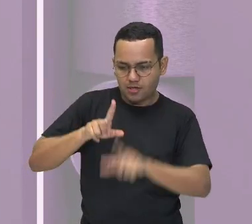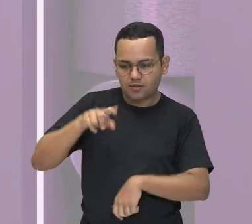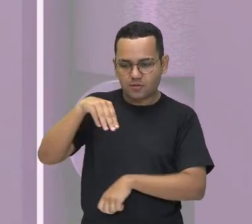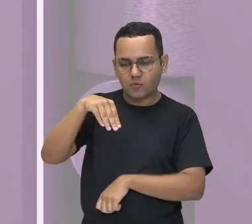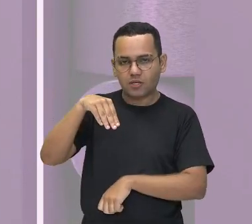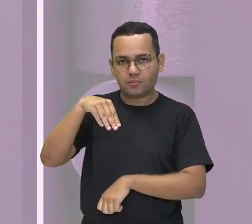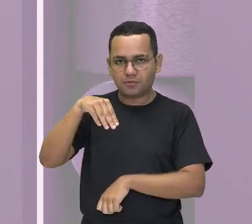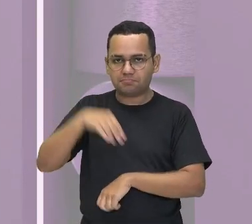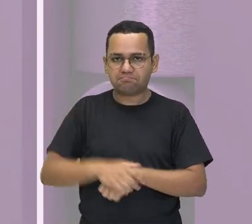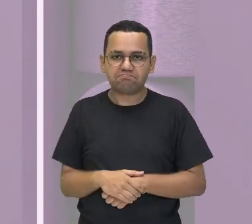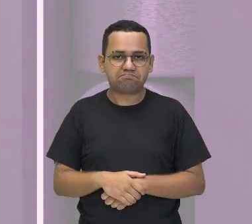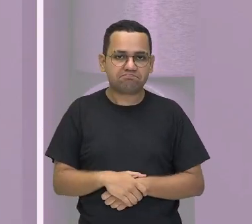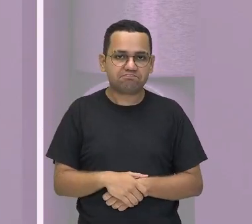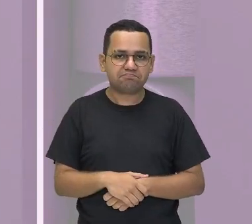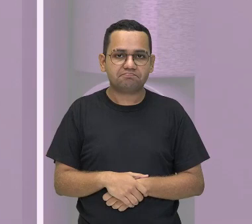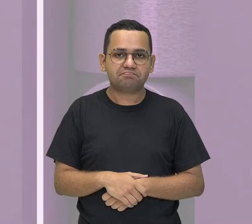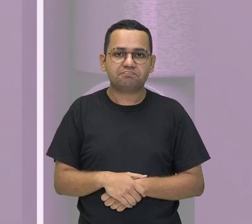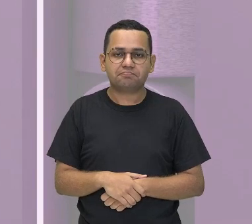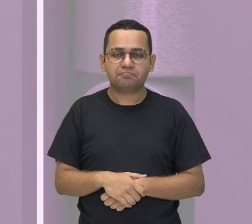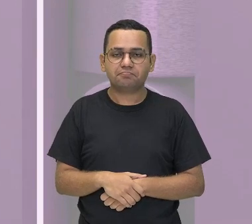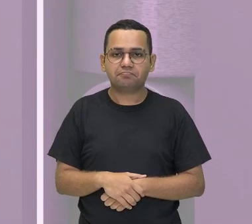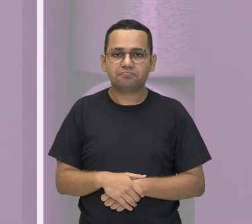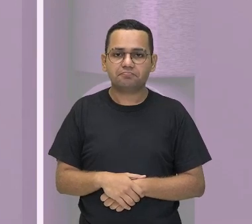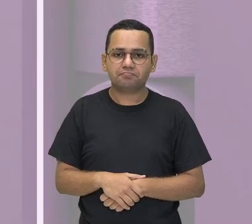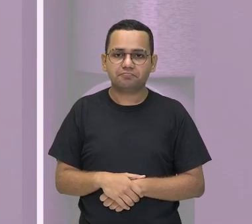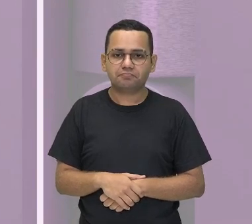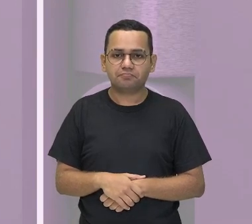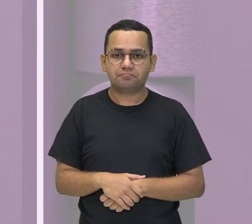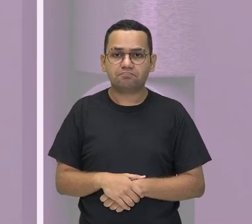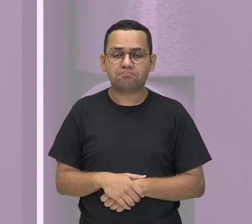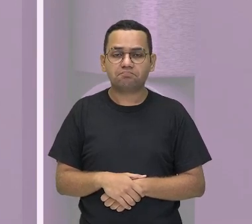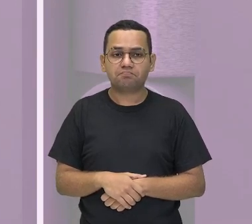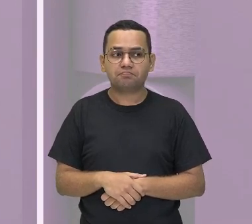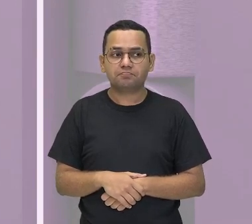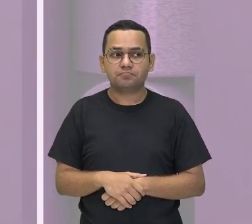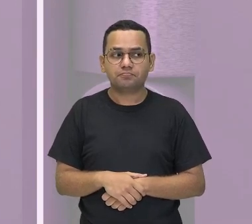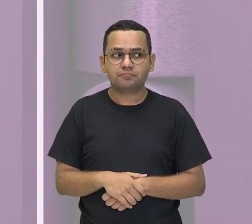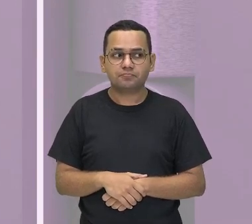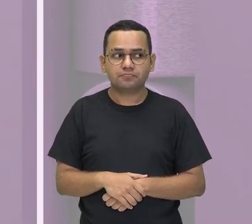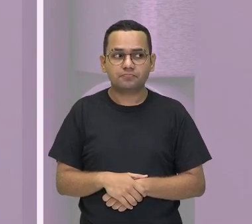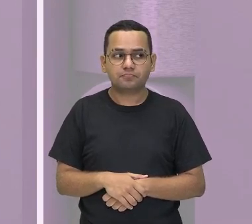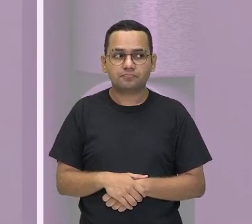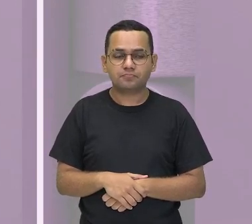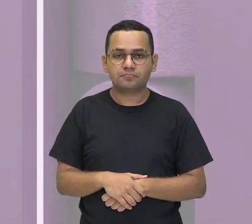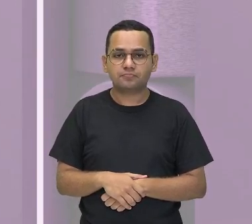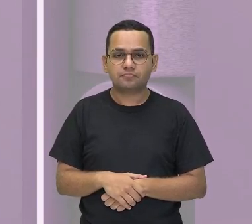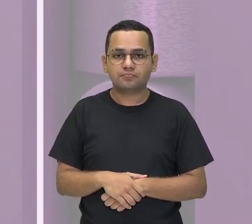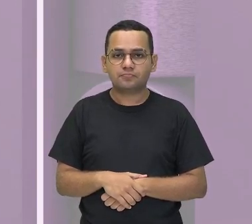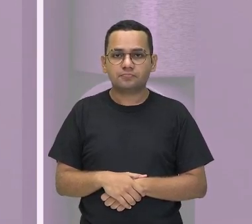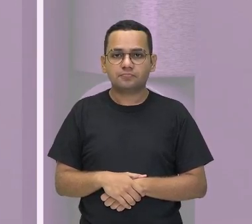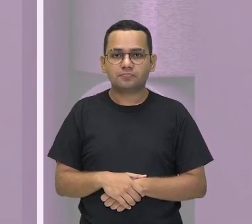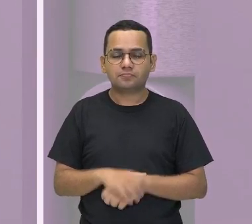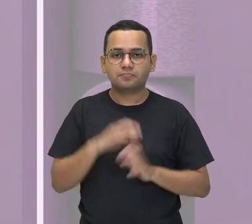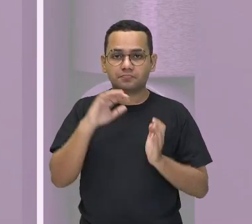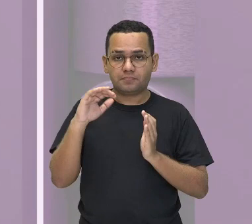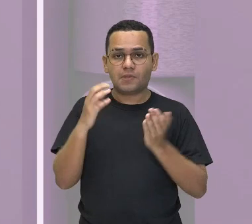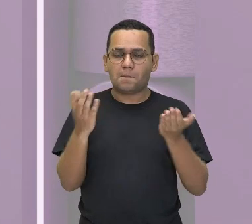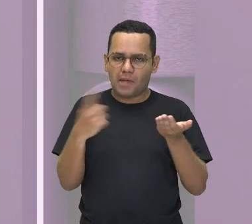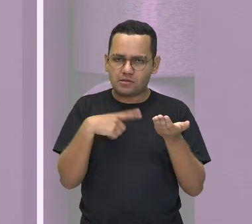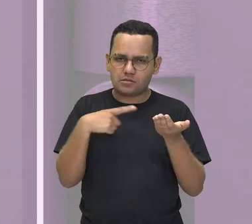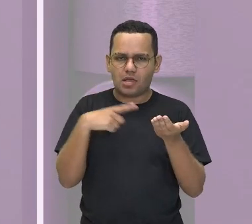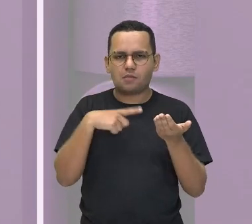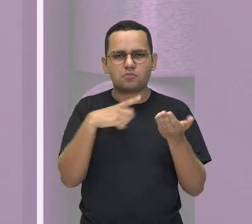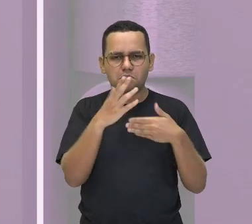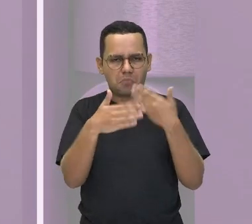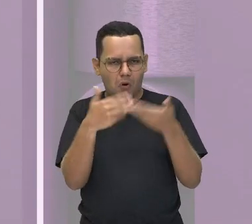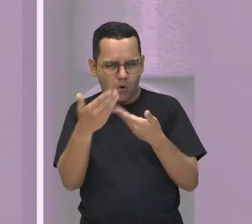angular, tá bom? Nós temos aqui alguns processos, tá bom? Existe mais de uma maneira para você